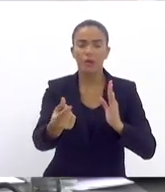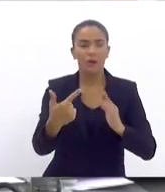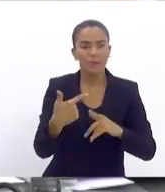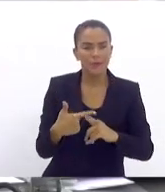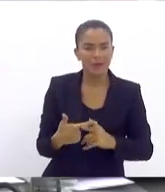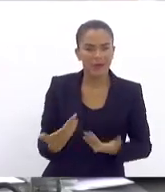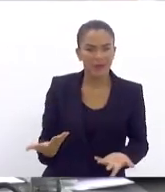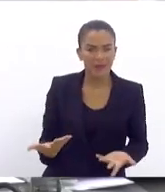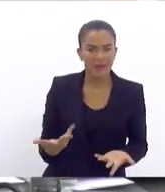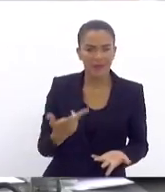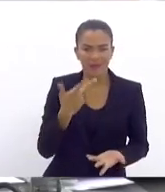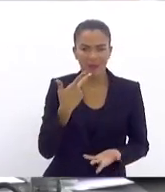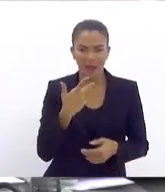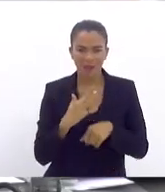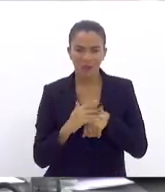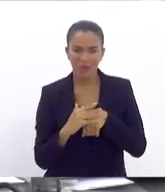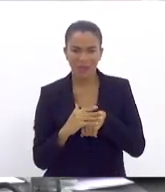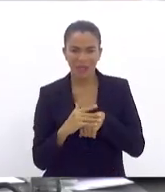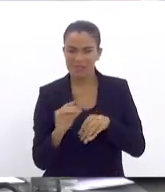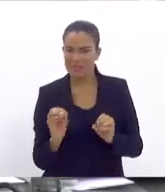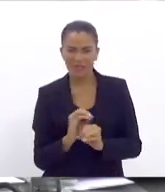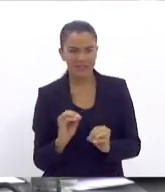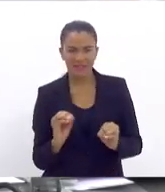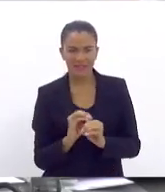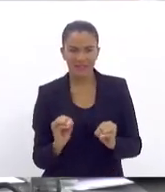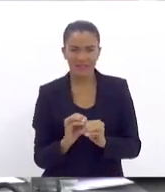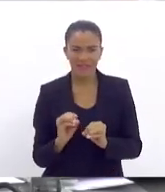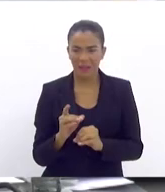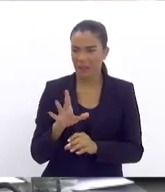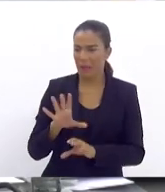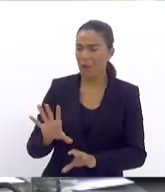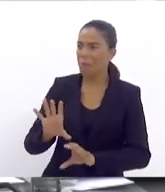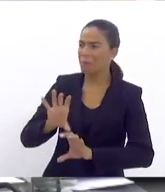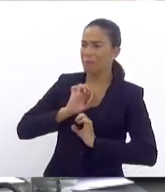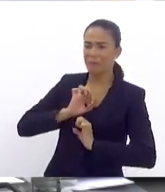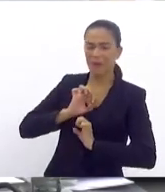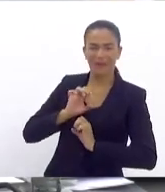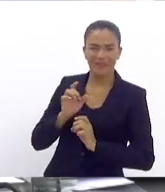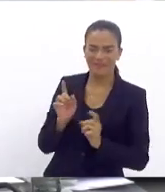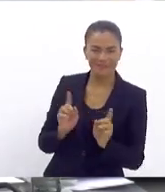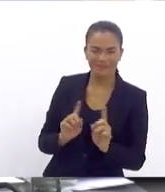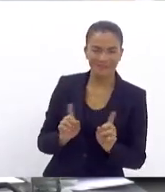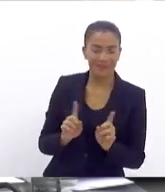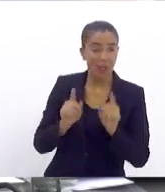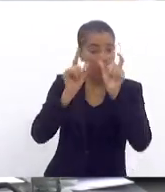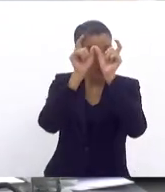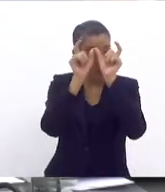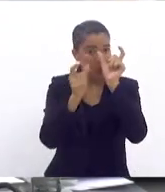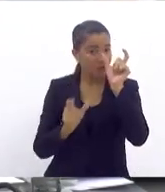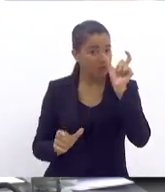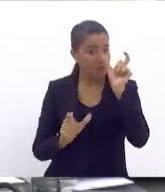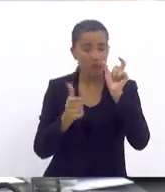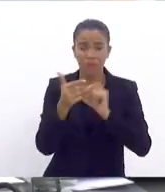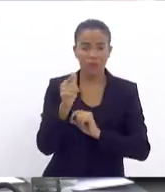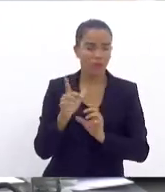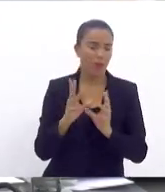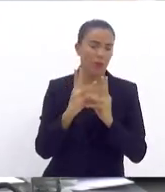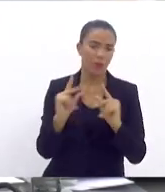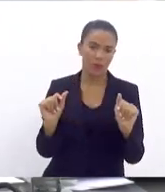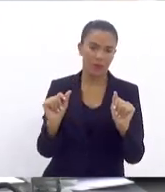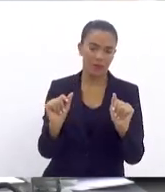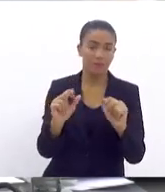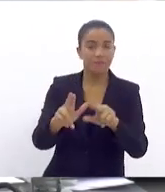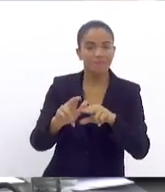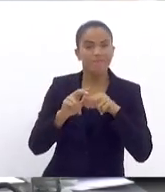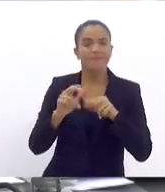não se fala mais em doença, não se fala mais em ser portador, se fala de um transtorno que não tem cura, e por